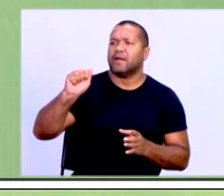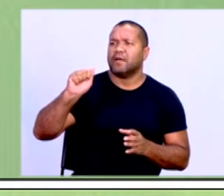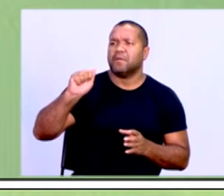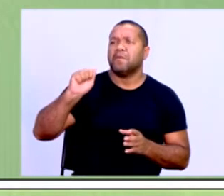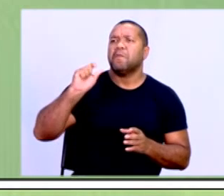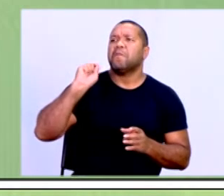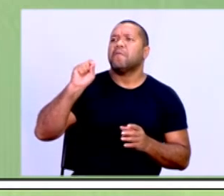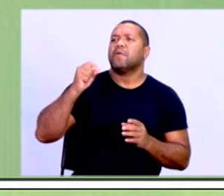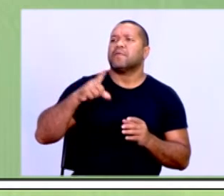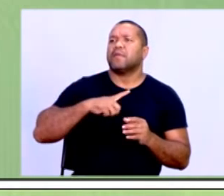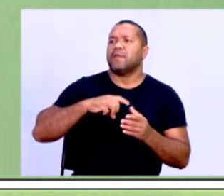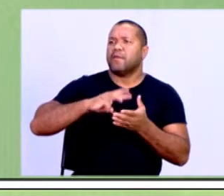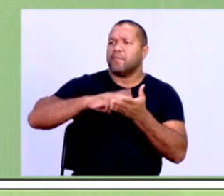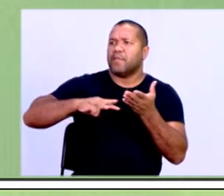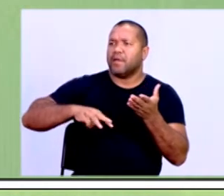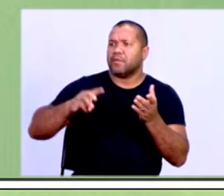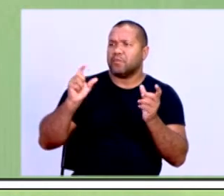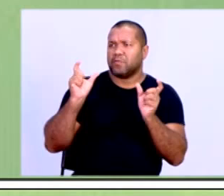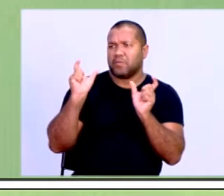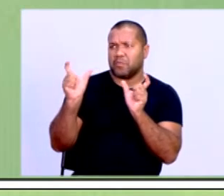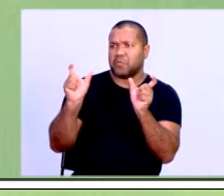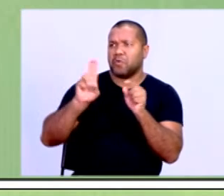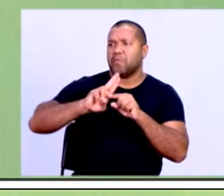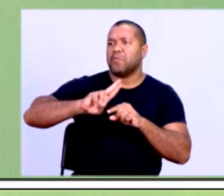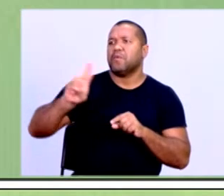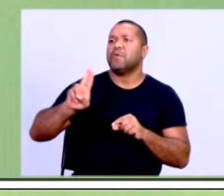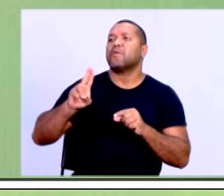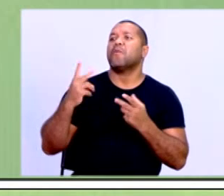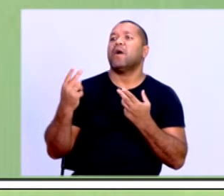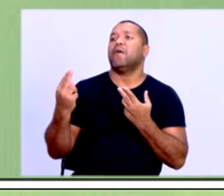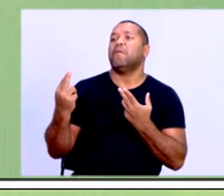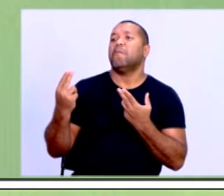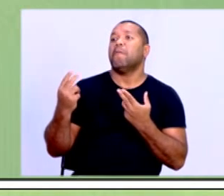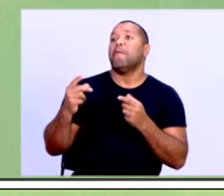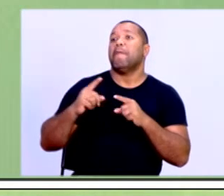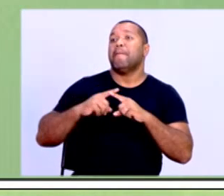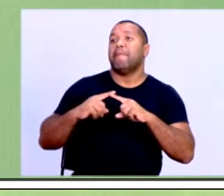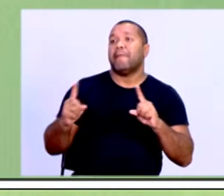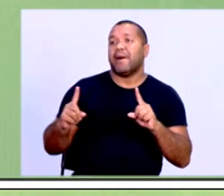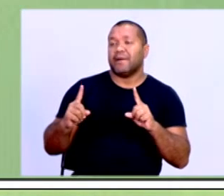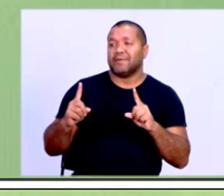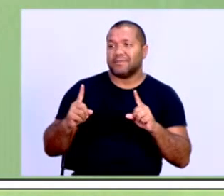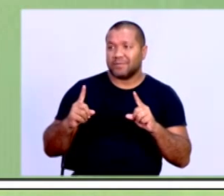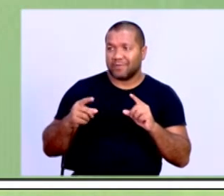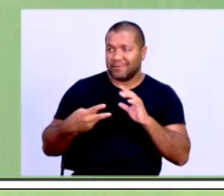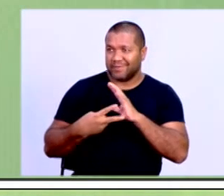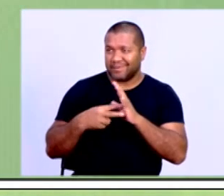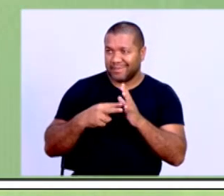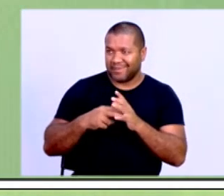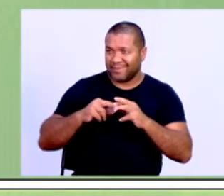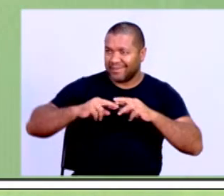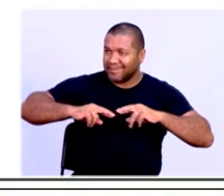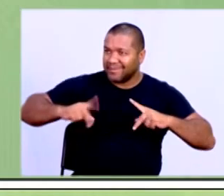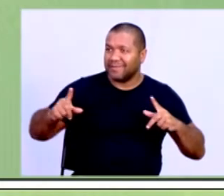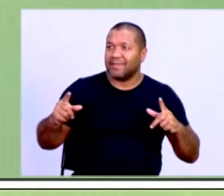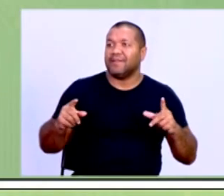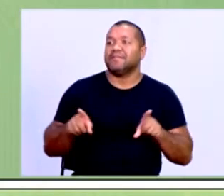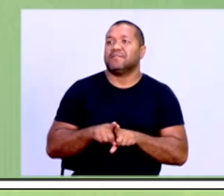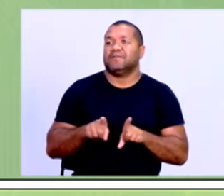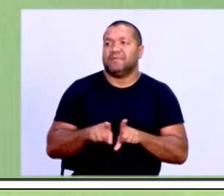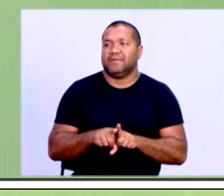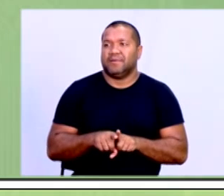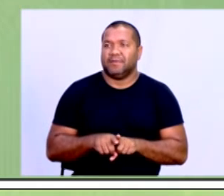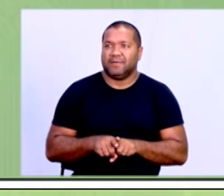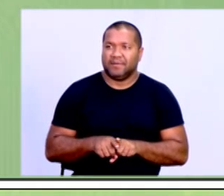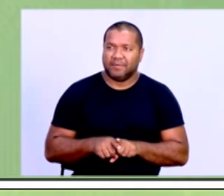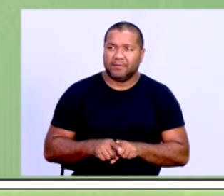mesmo nome, porém com tipos de parâmetros diferentes. Vamos ver no exemplo aqui do